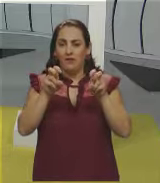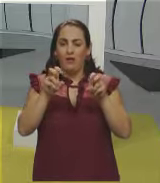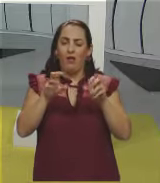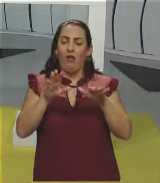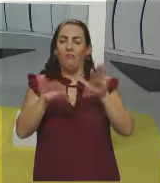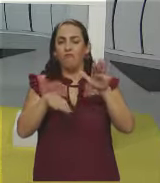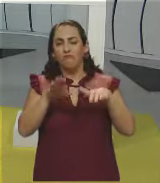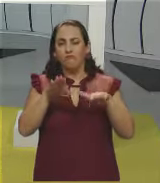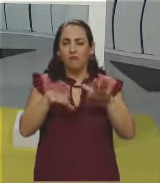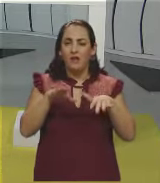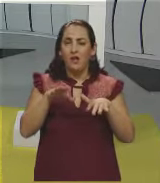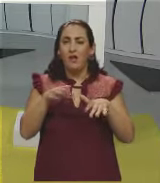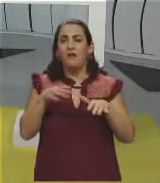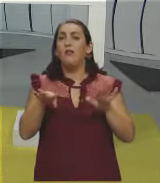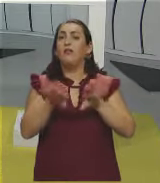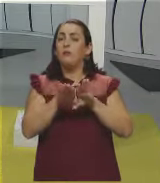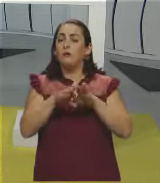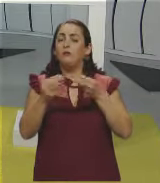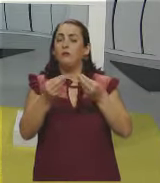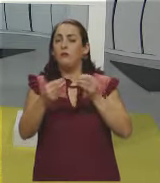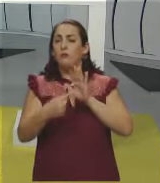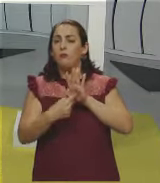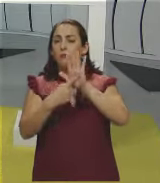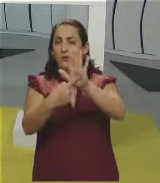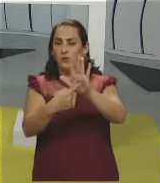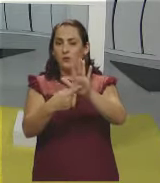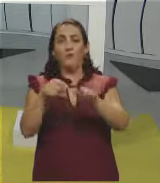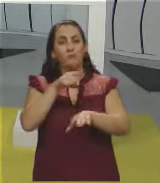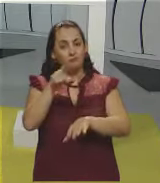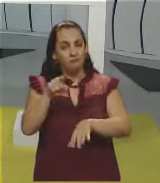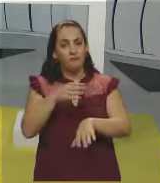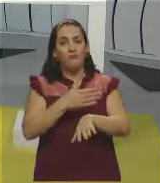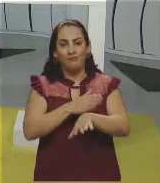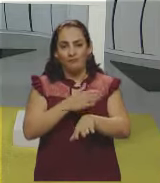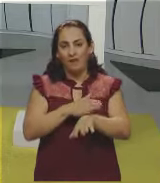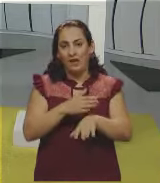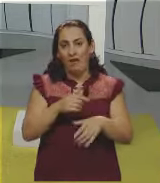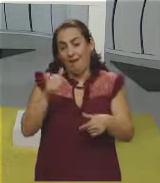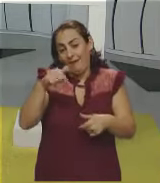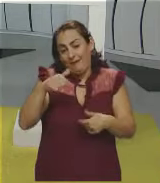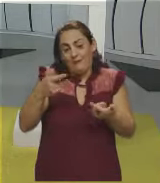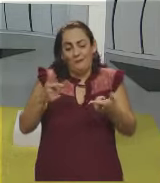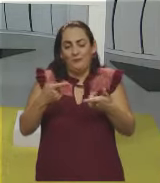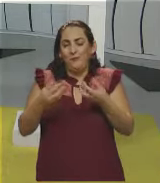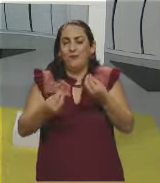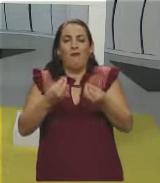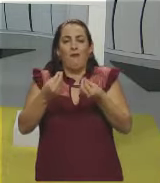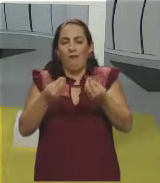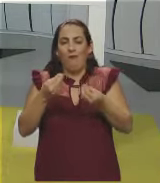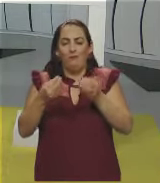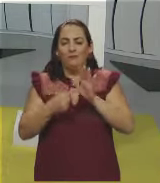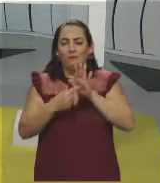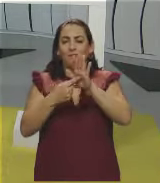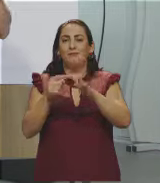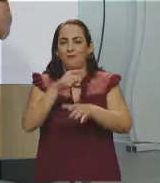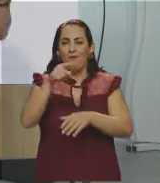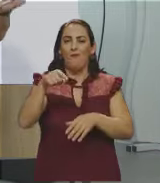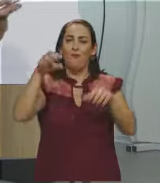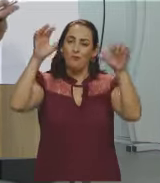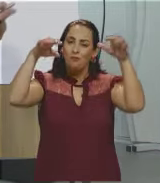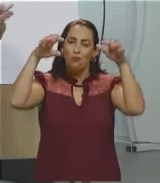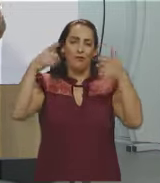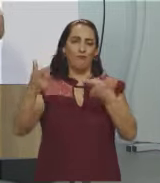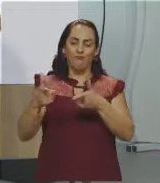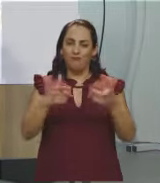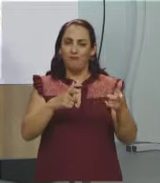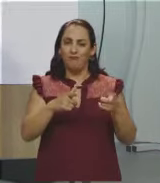variáveis e como que a gente pode mostrar isso na prática para vocês. Eu não tenho um chuveiro, não consegui trazer um chuveiro para mostrar para vocês como